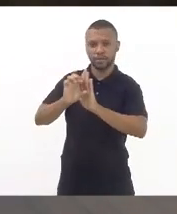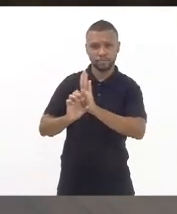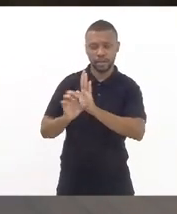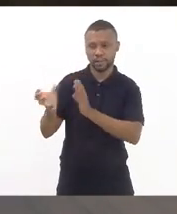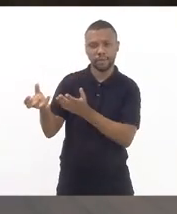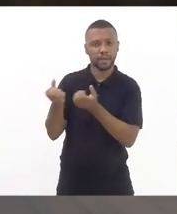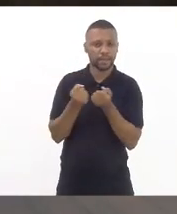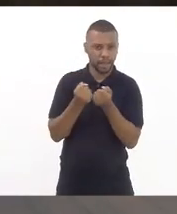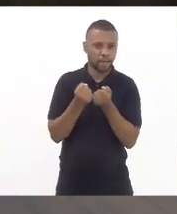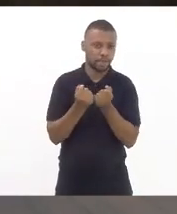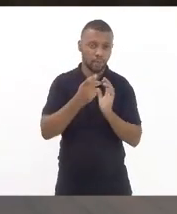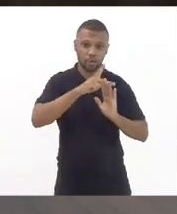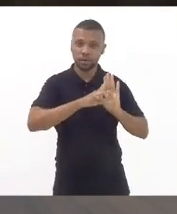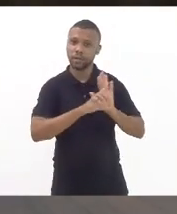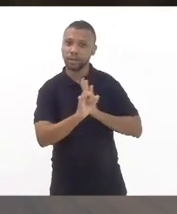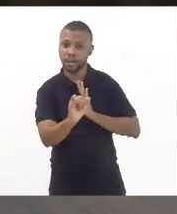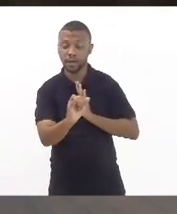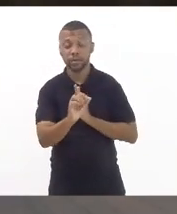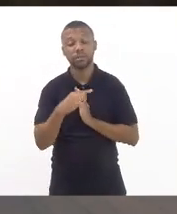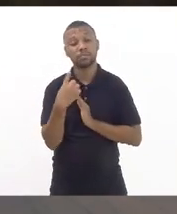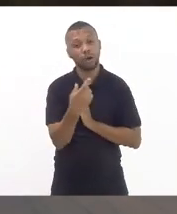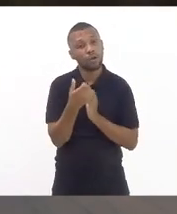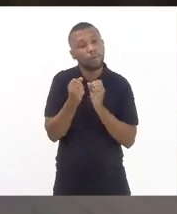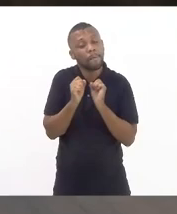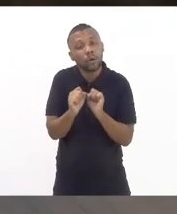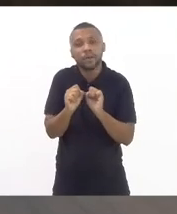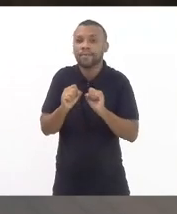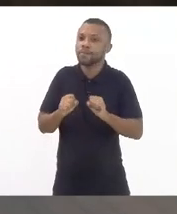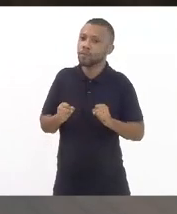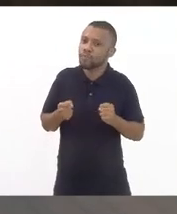Então, poderia fazer um esforço,